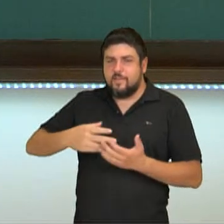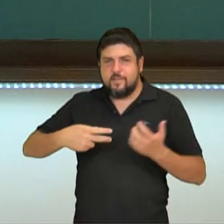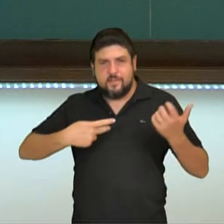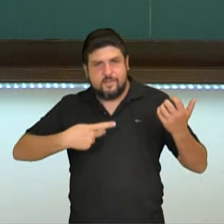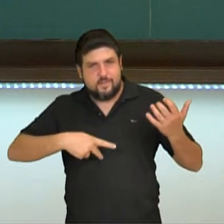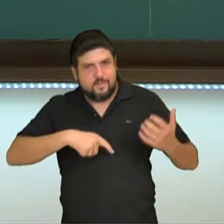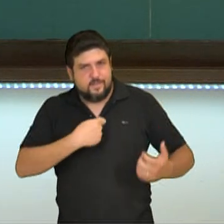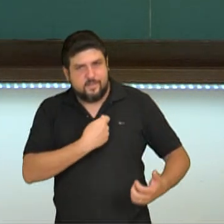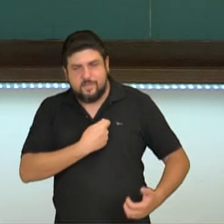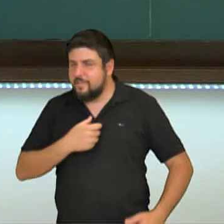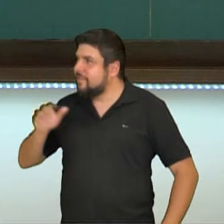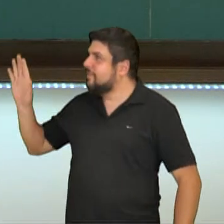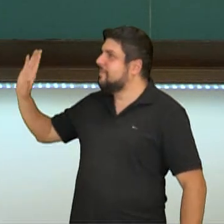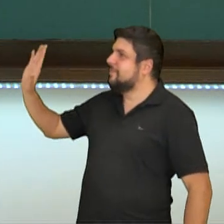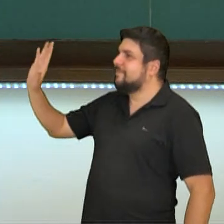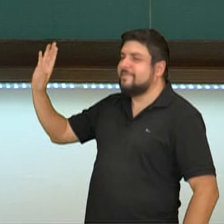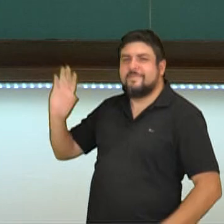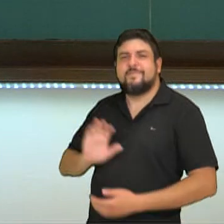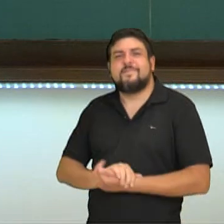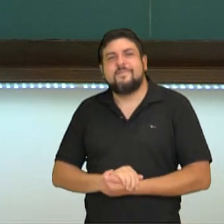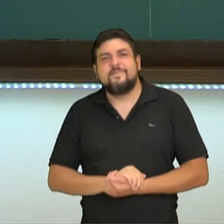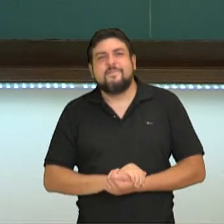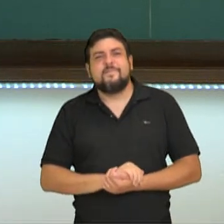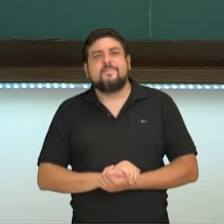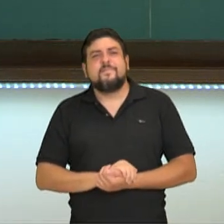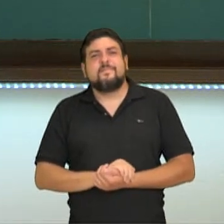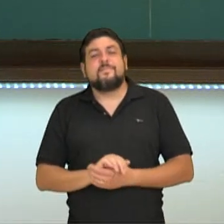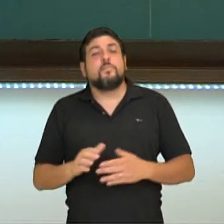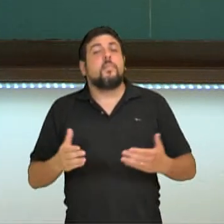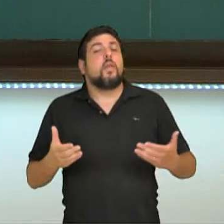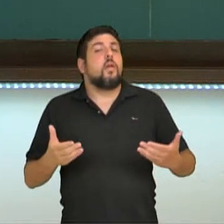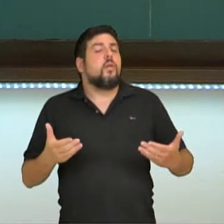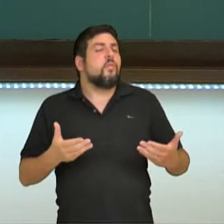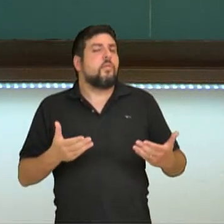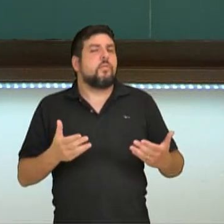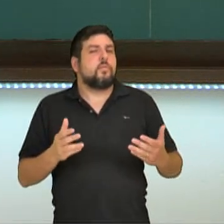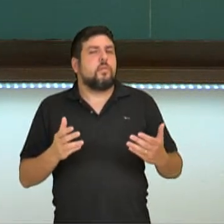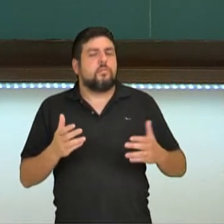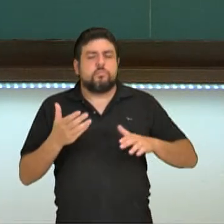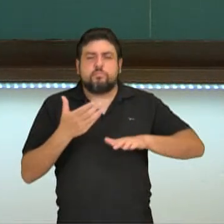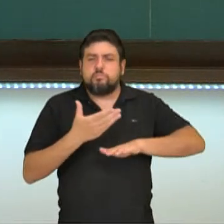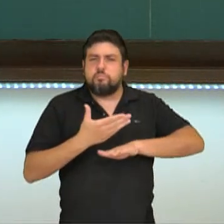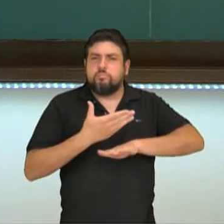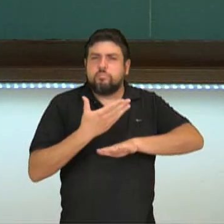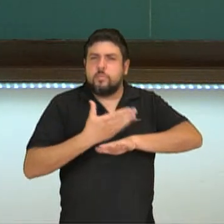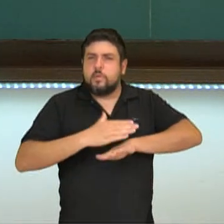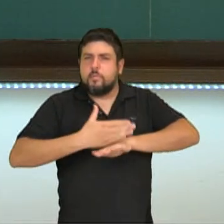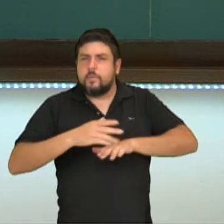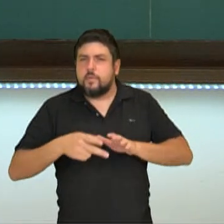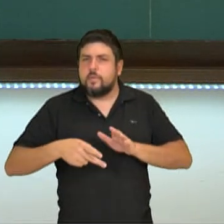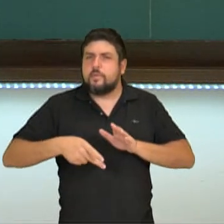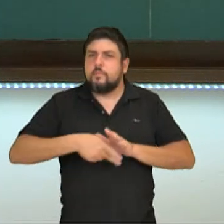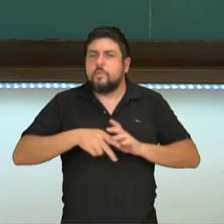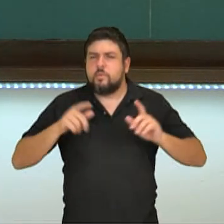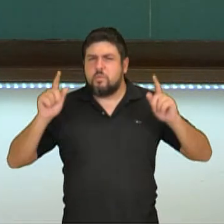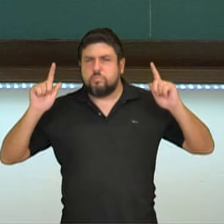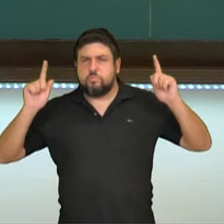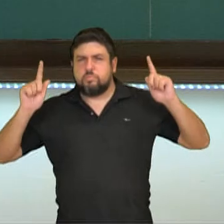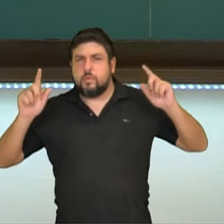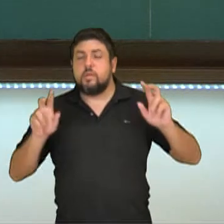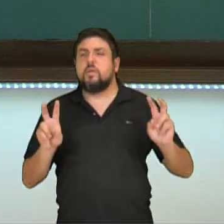Paulo. Oi, Paulo, tudo bem? E a gente está aqui para falar sobre uma prática corporal de aventura, que é a